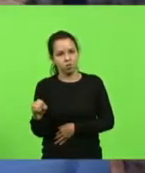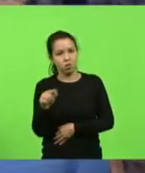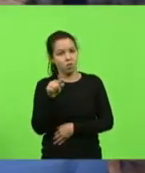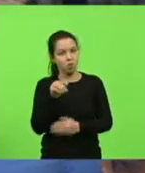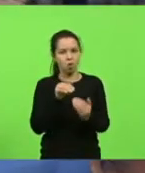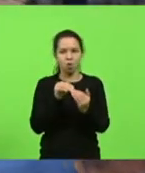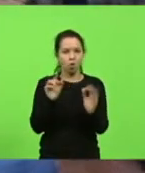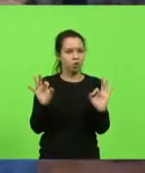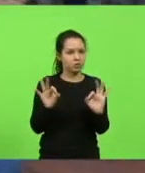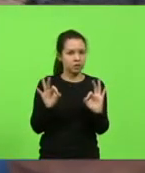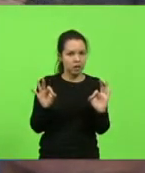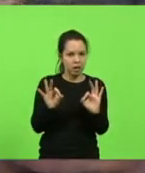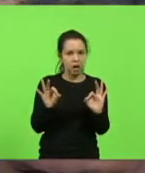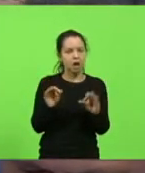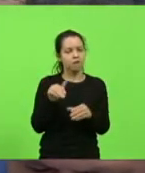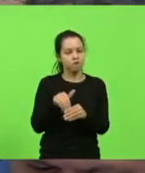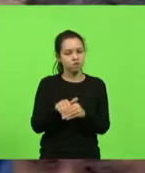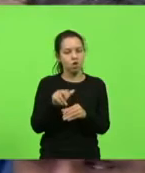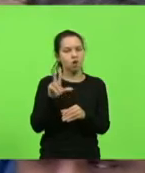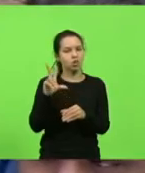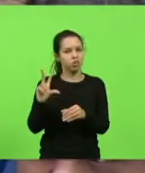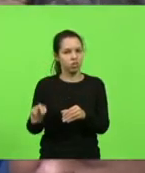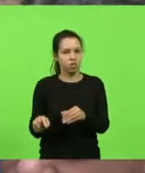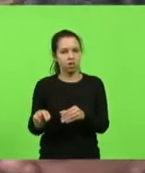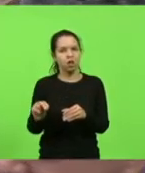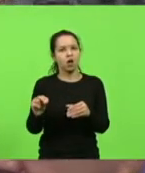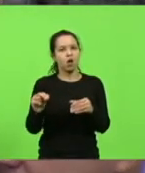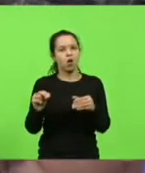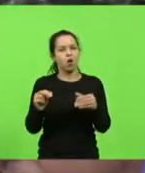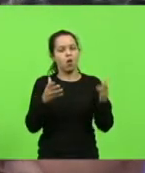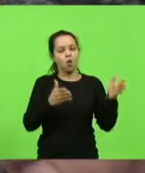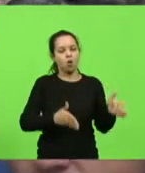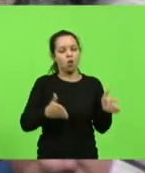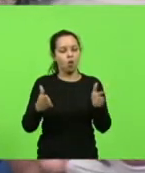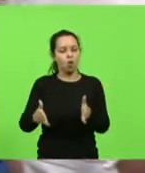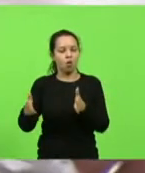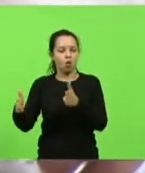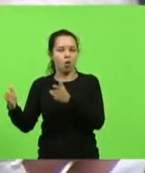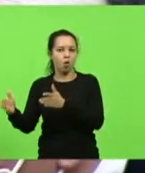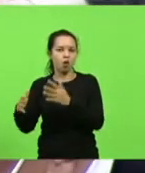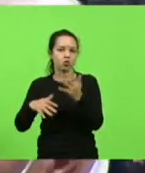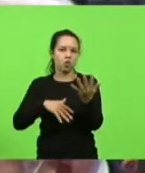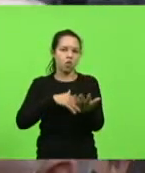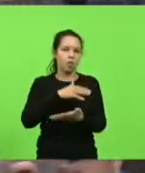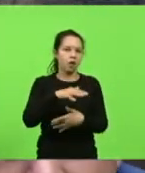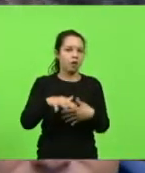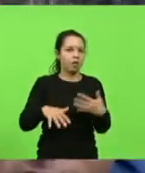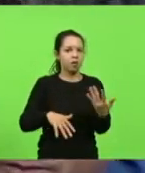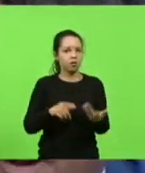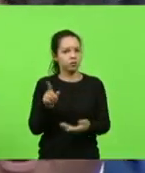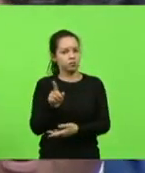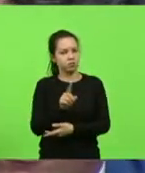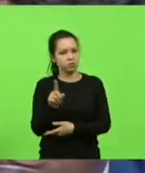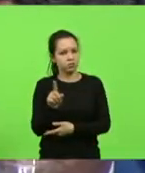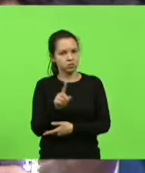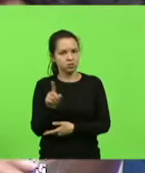gente faz aqui, de forma ordeira, sem de novo atropelar. Cada hora, nós já tivemos hoje de